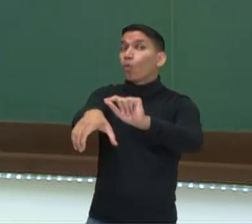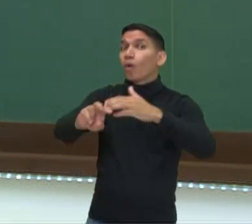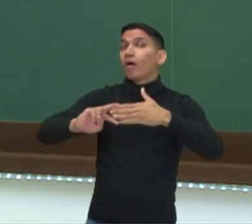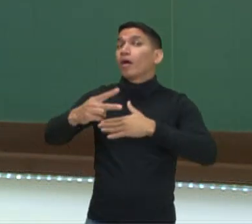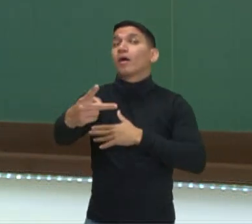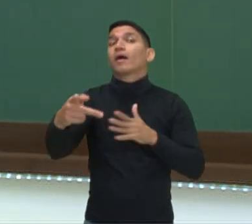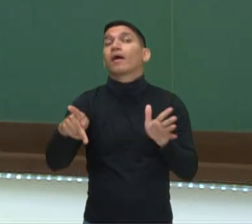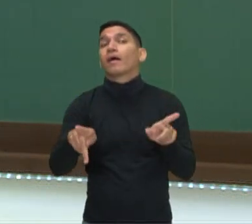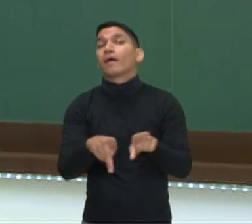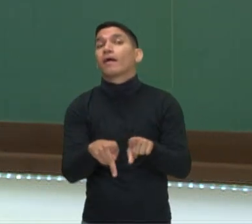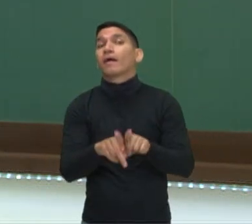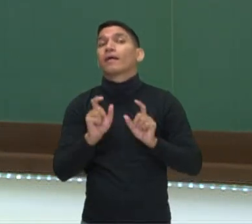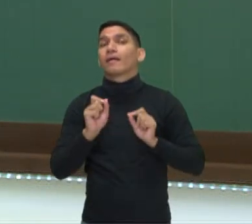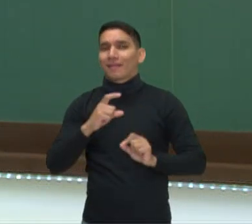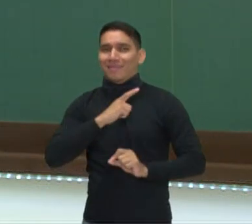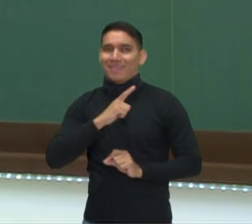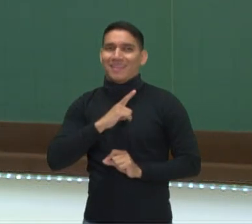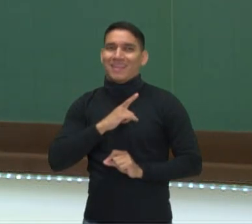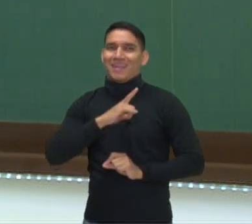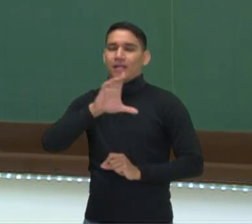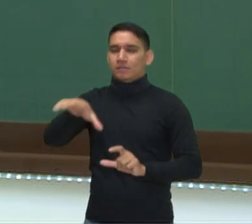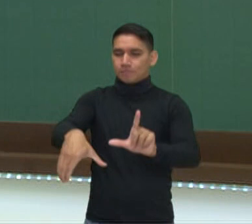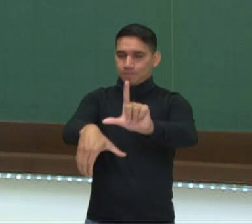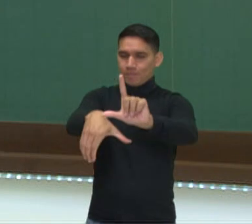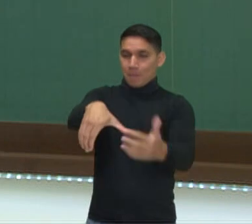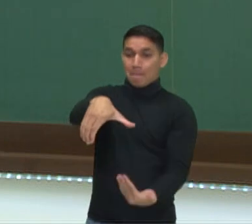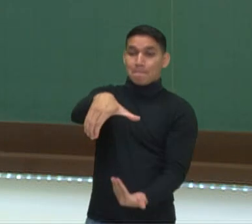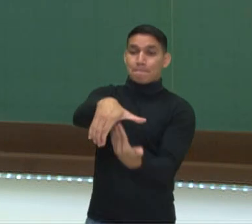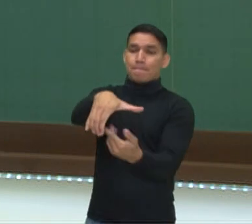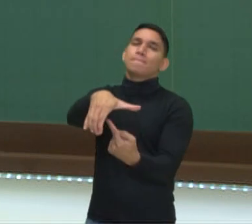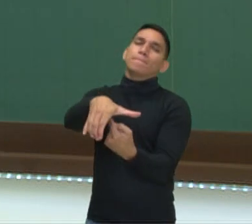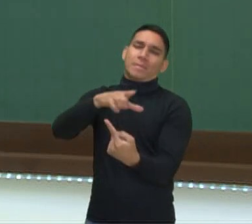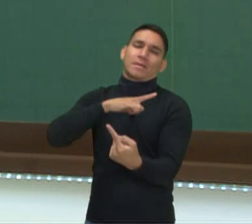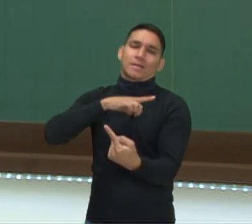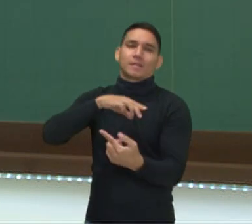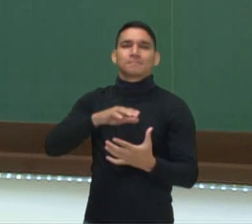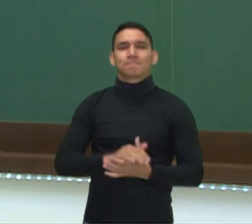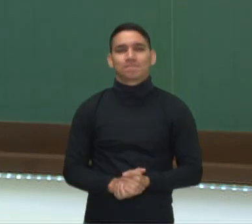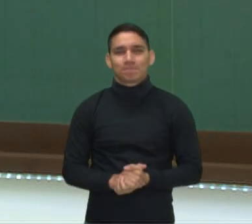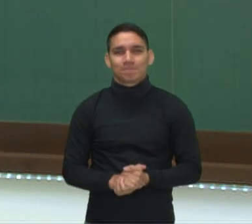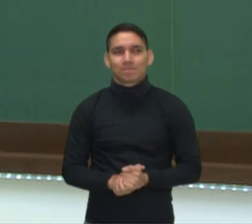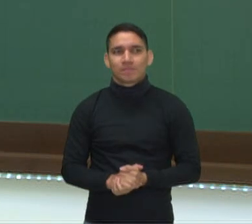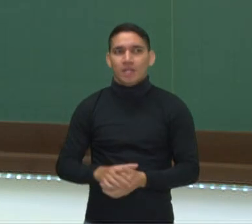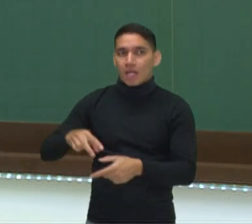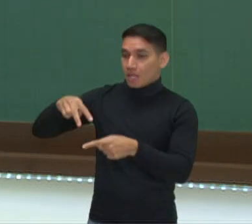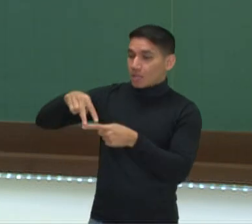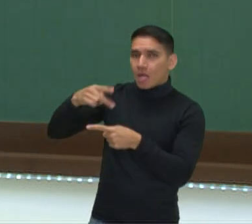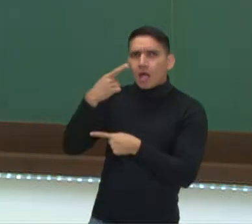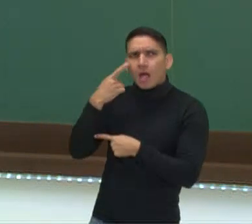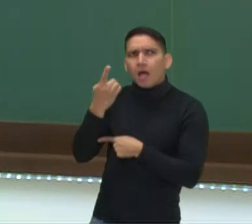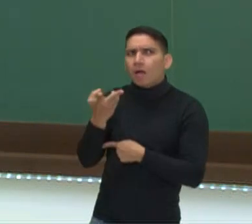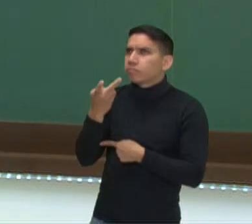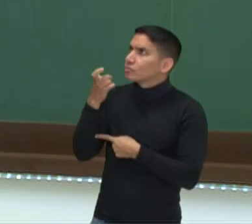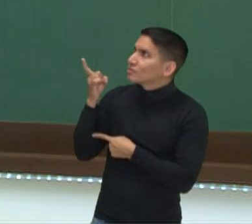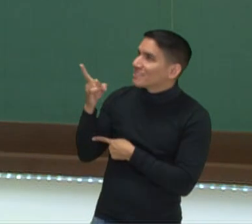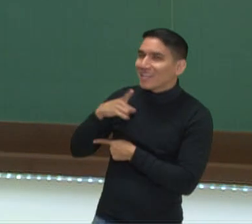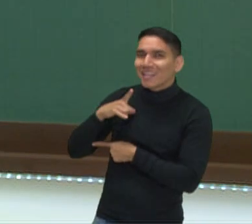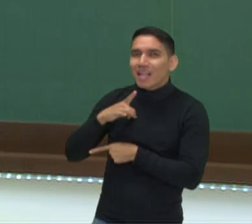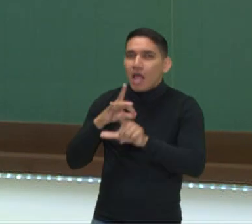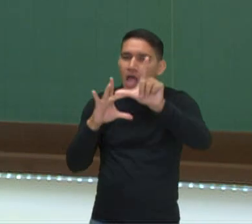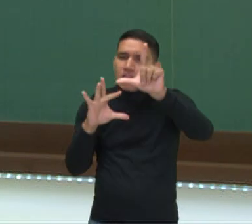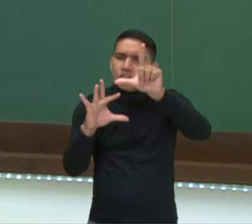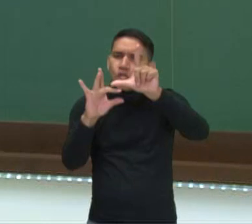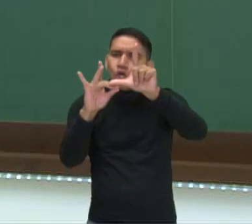consequentemente, ela tem um valor de máximo. O delta, pessoal, notem que a parábola encostou no eixo do